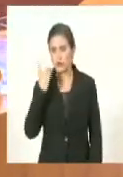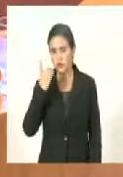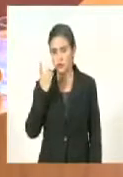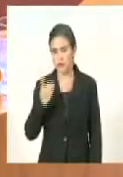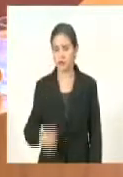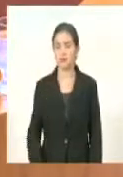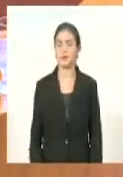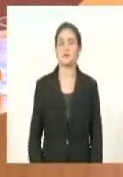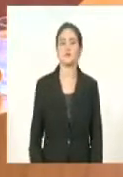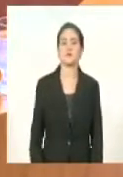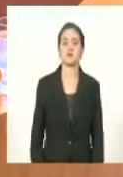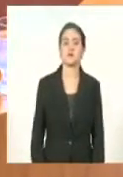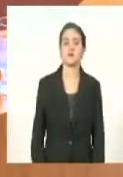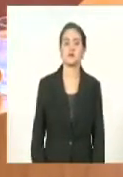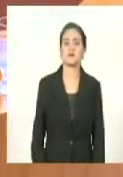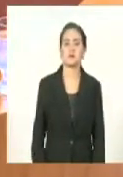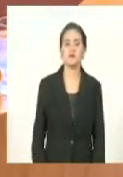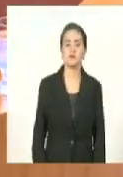Aí, alguns deputados